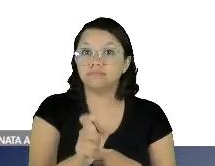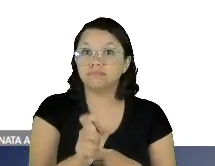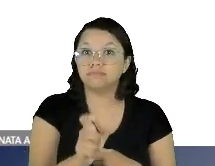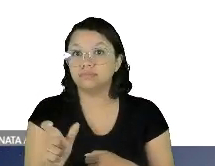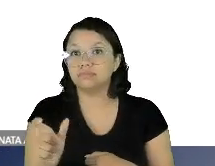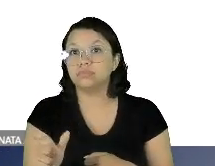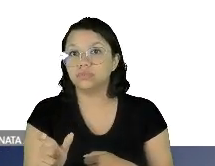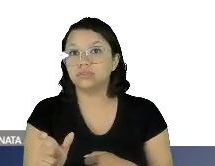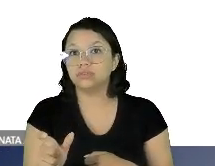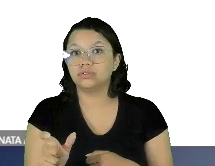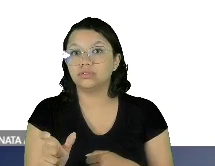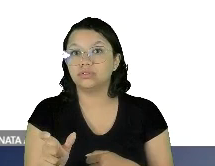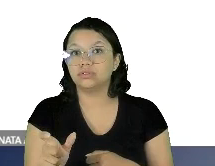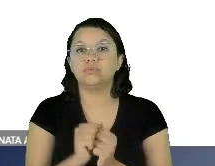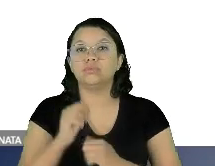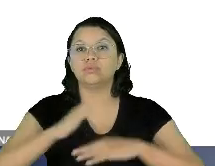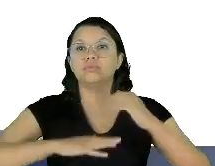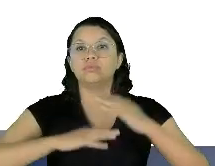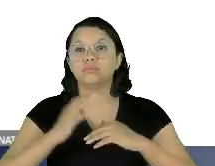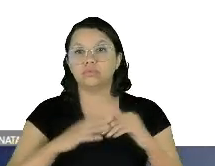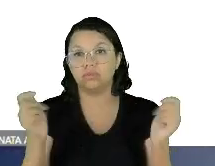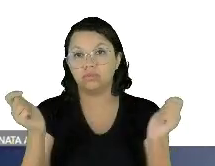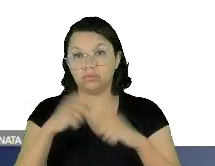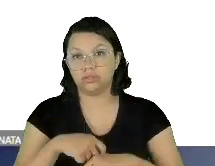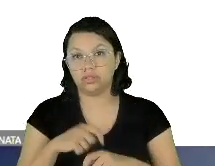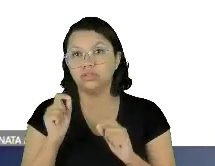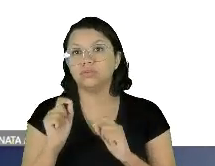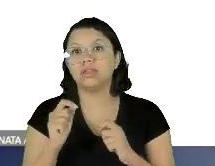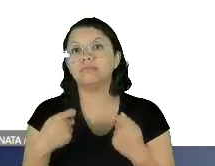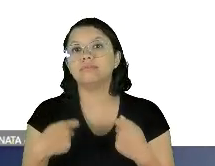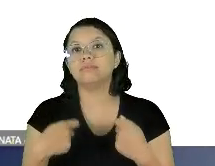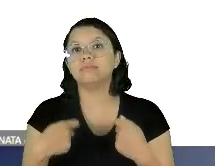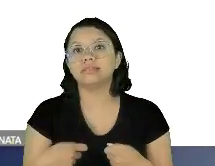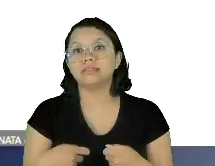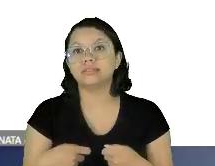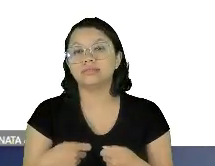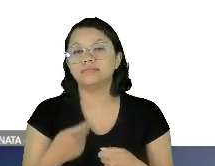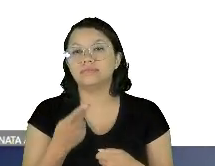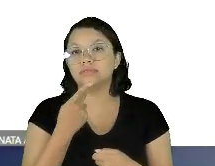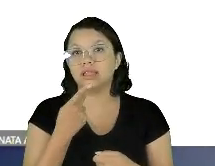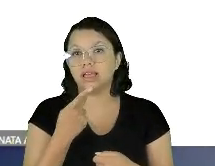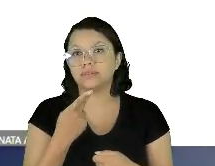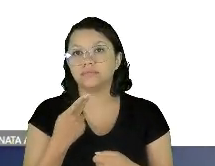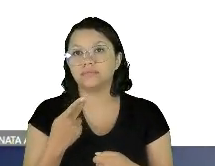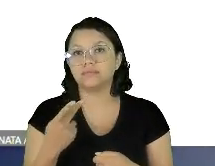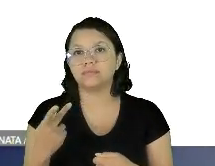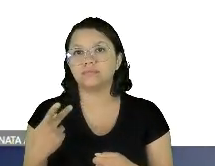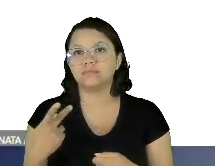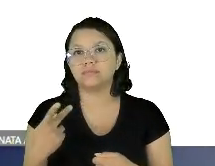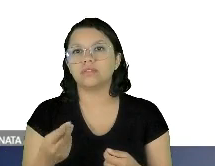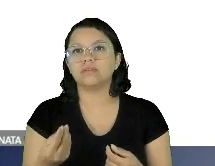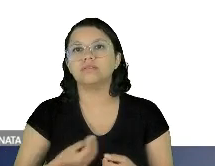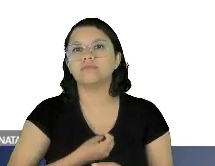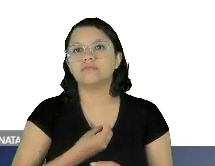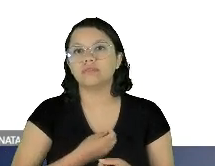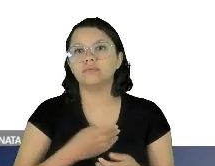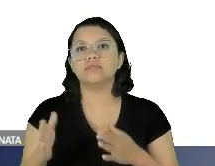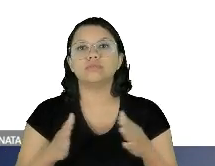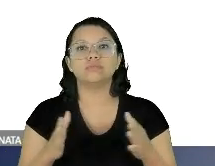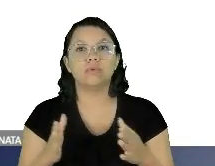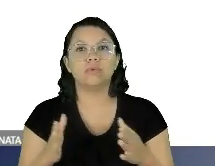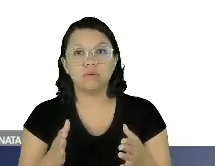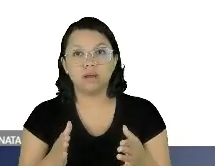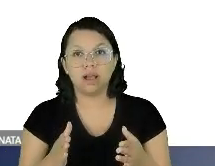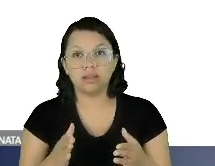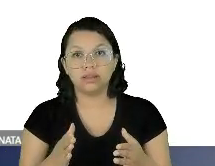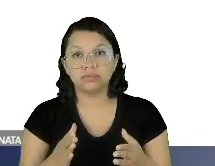pretende afirmar é que vivemos um momento histórico-cultural em que a parafilia, conhecida como